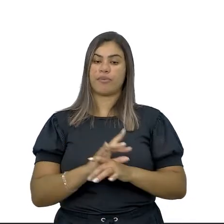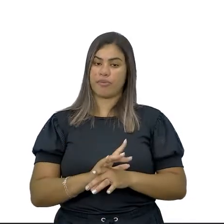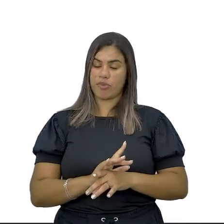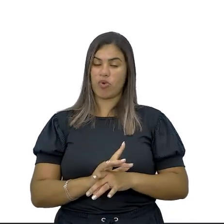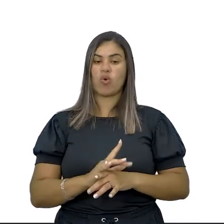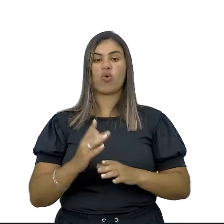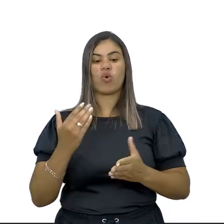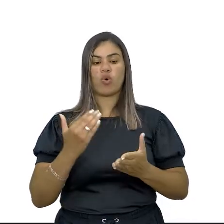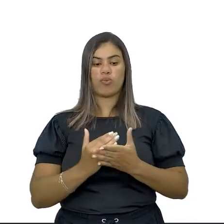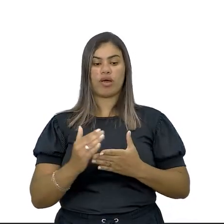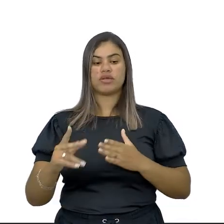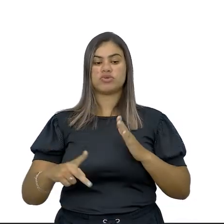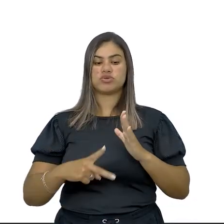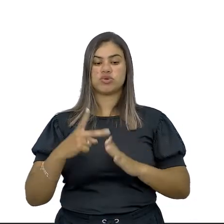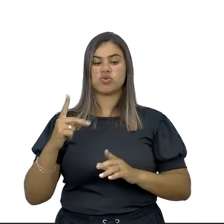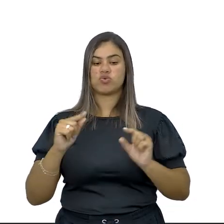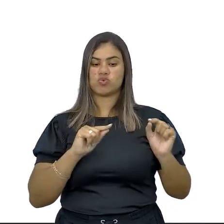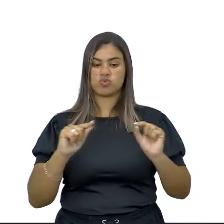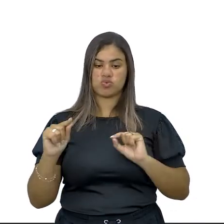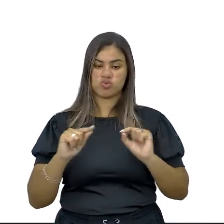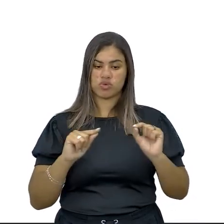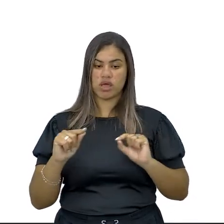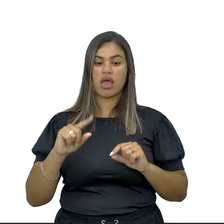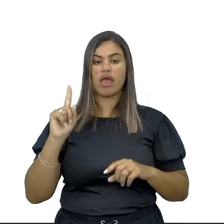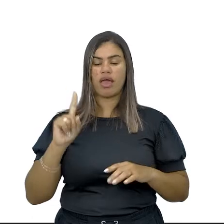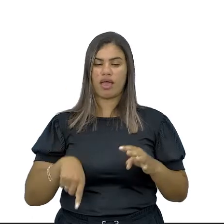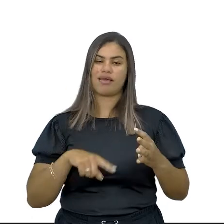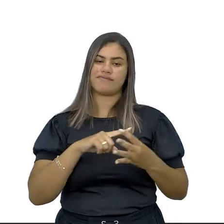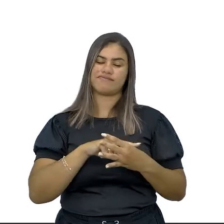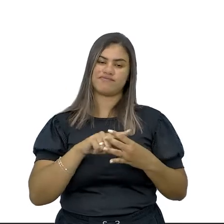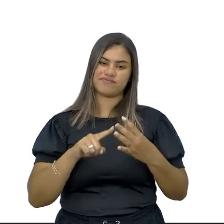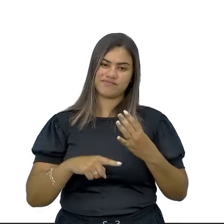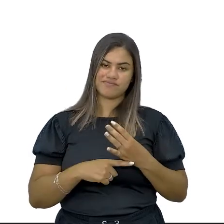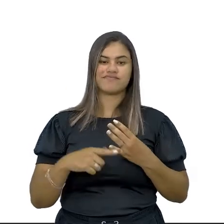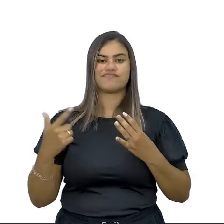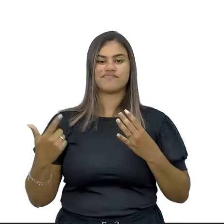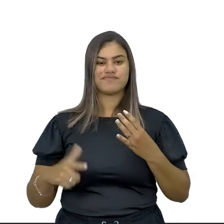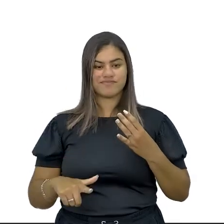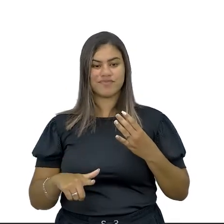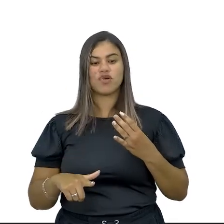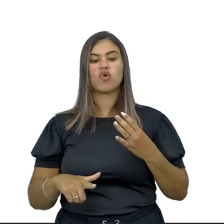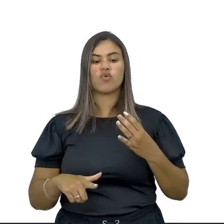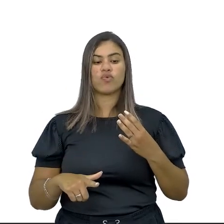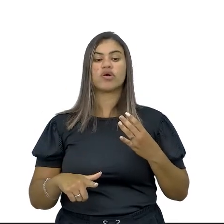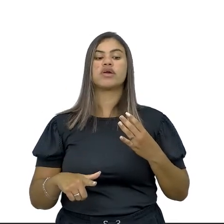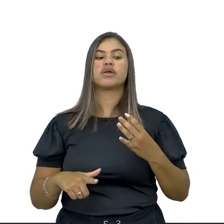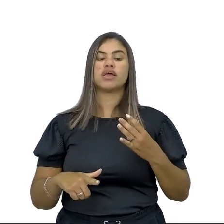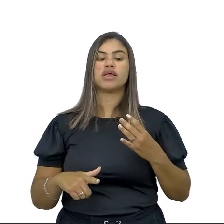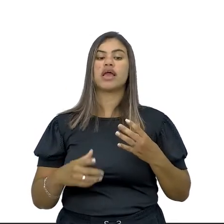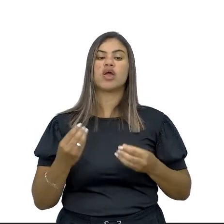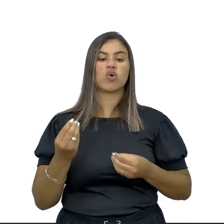um segundo bloco, que é composto por mais 4 formações. E com eles, nós daremos início a uma